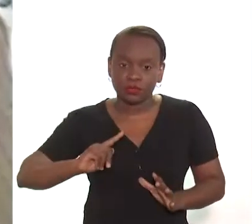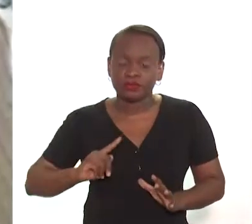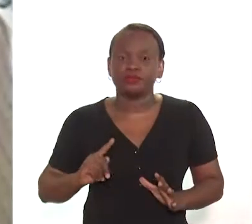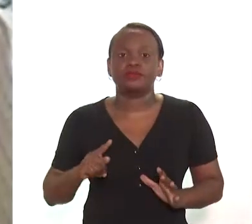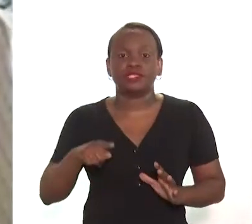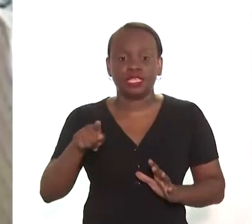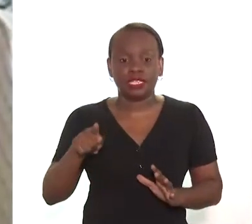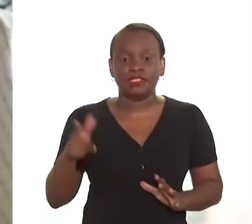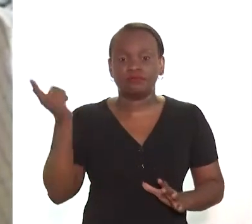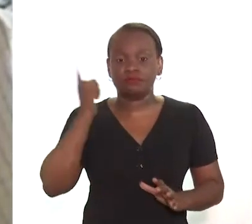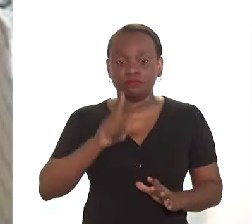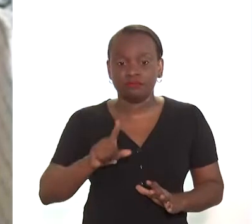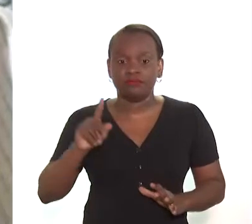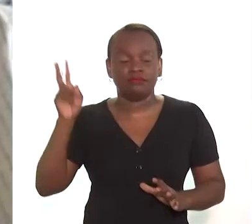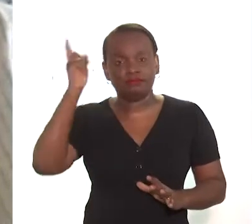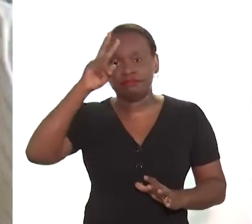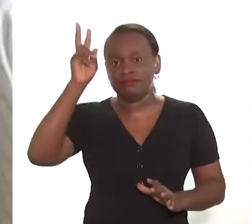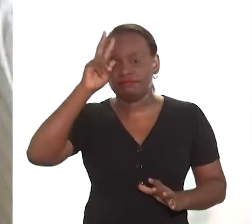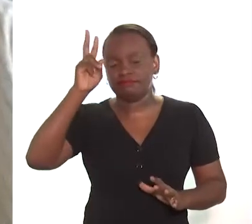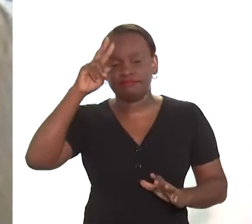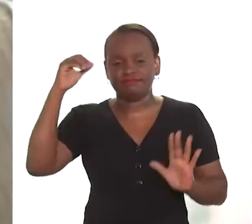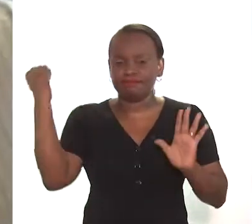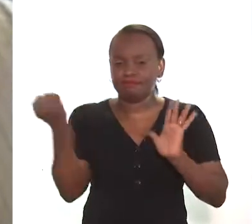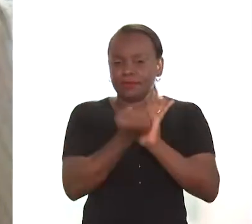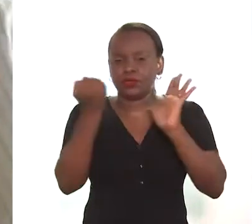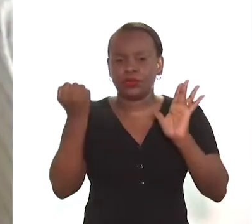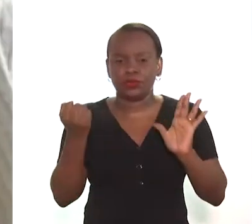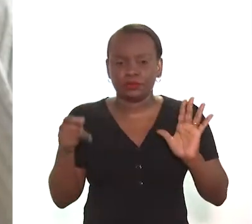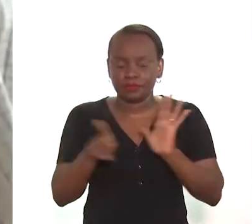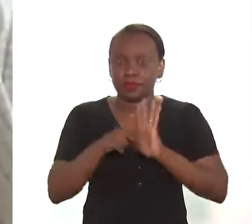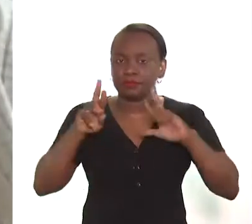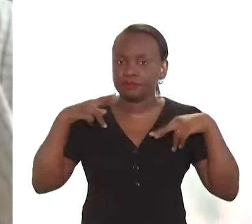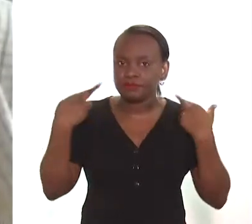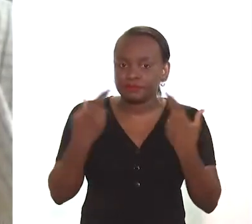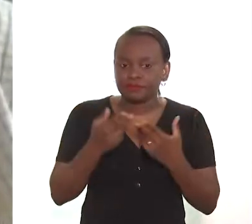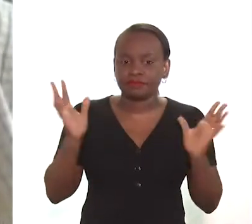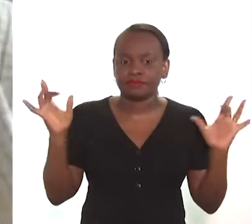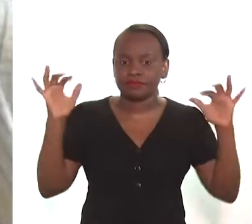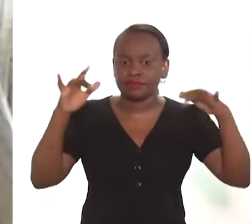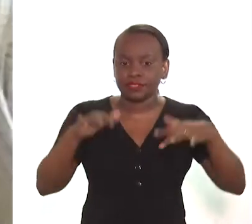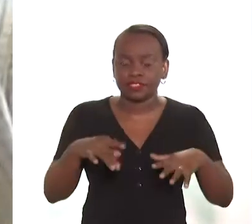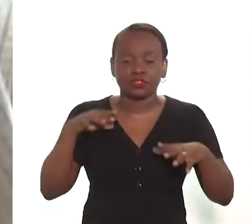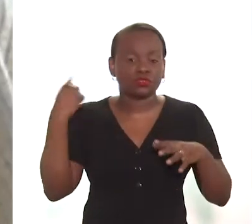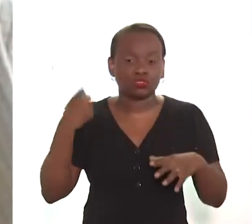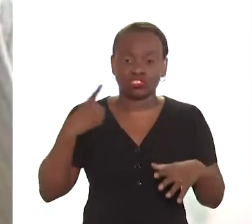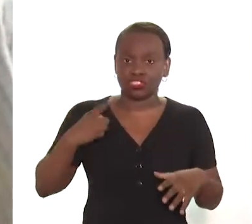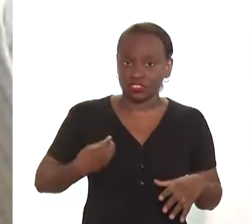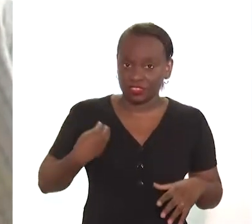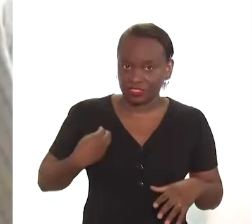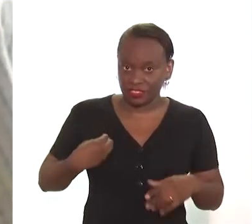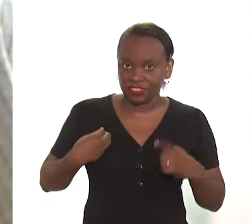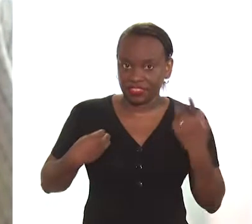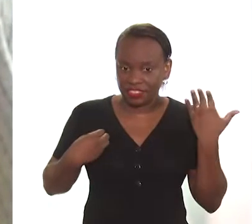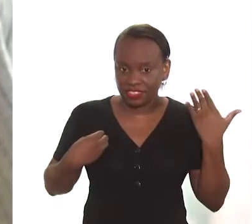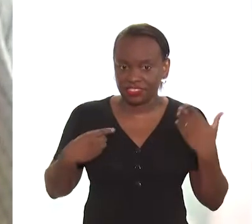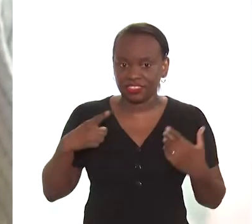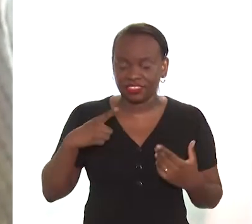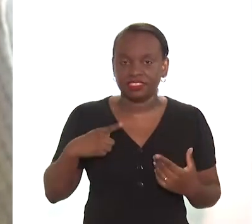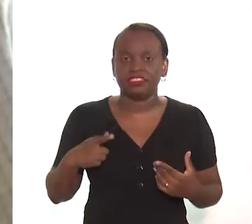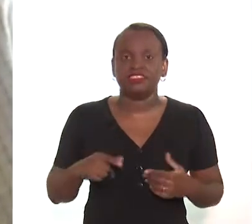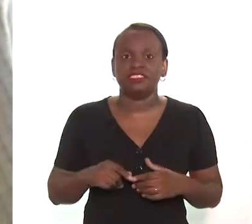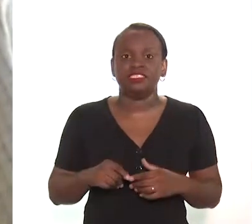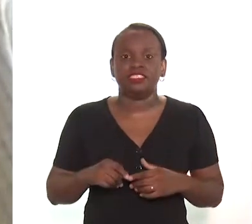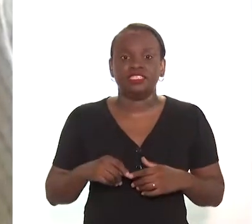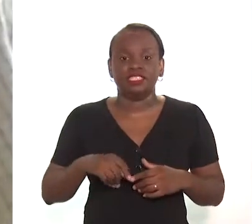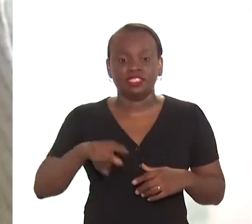do Flamengo entrou para a história dessa relação de todo mundo que aqui esteve durante